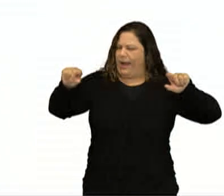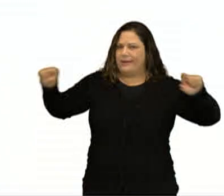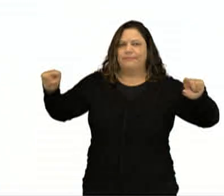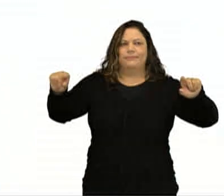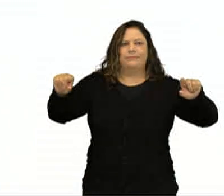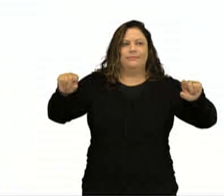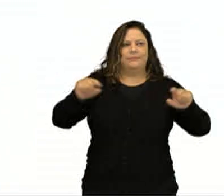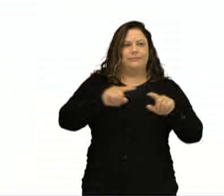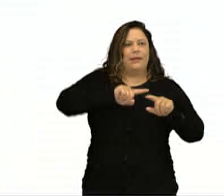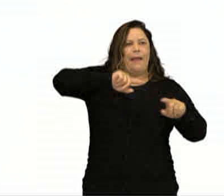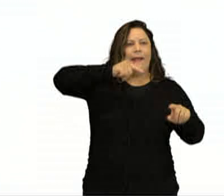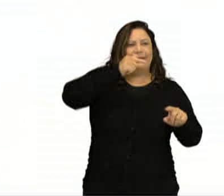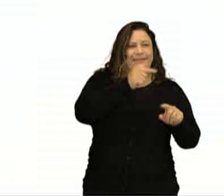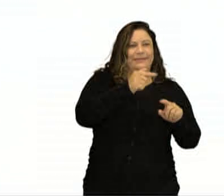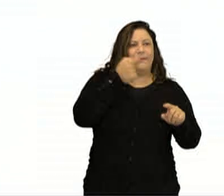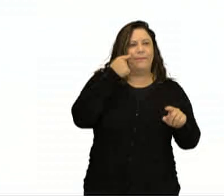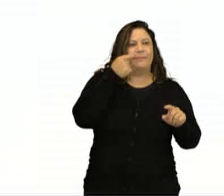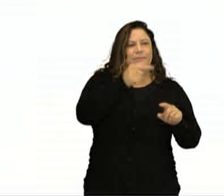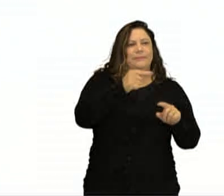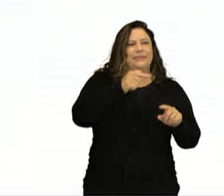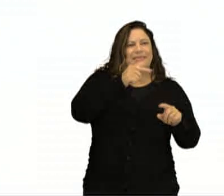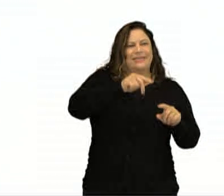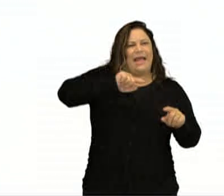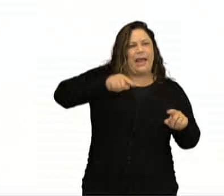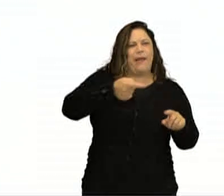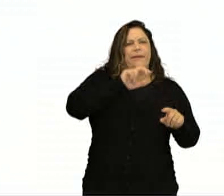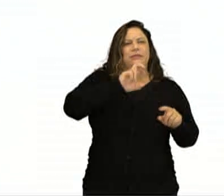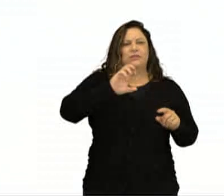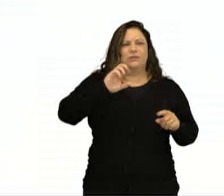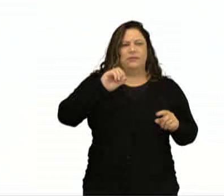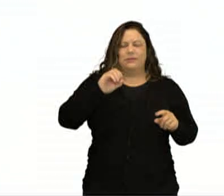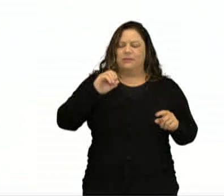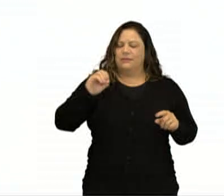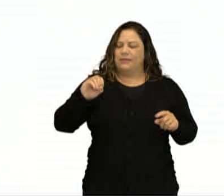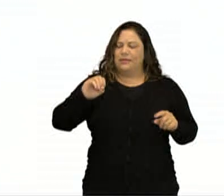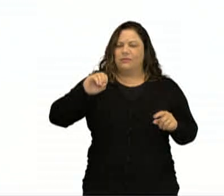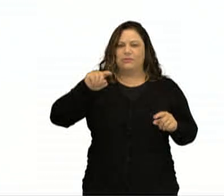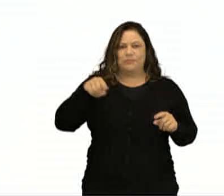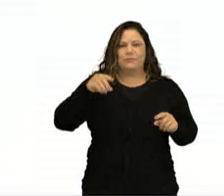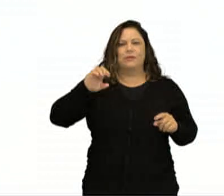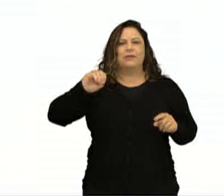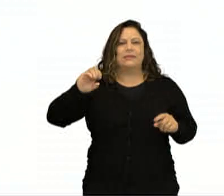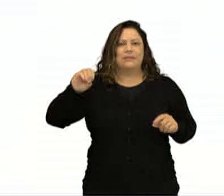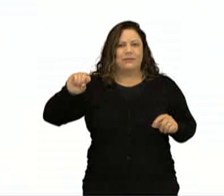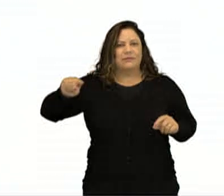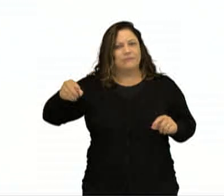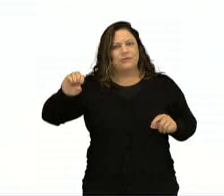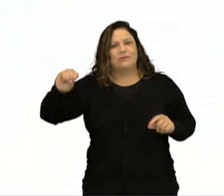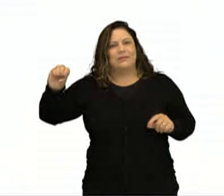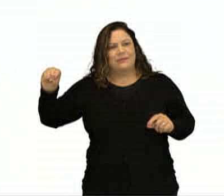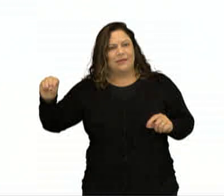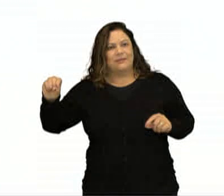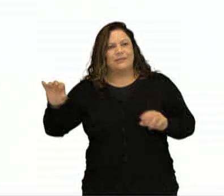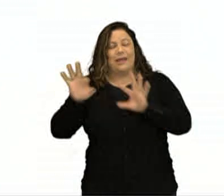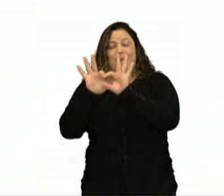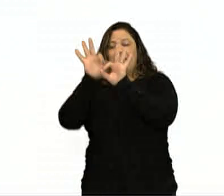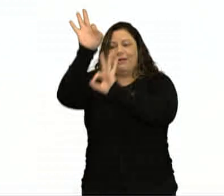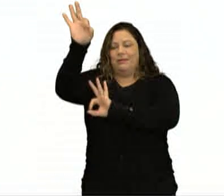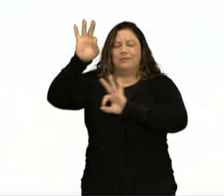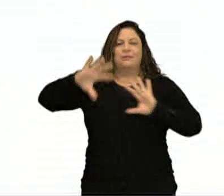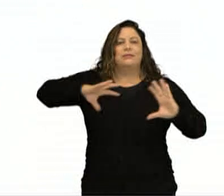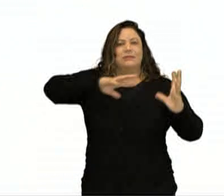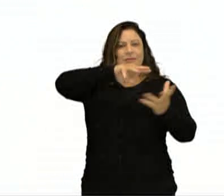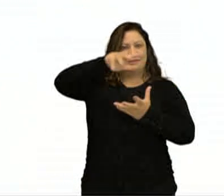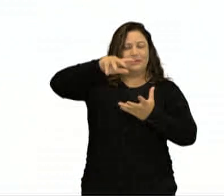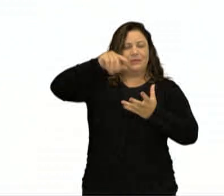1.000 milhão bilhão, 7 bilhões 500 milhões de quilômetros de distância da Terra.